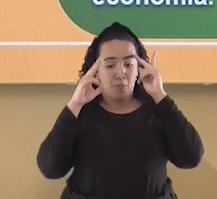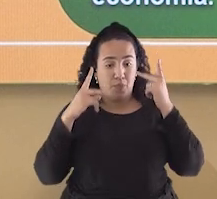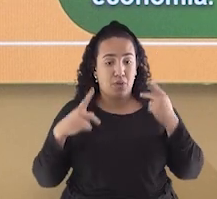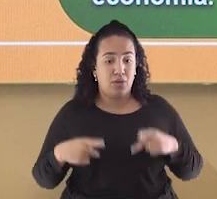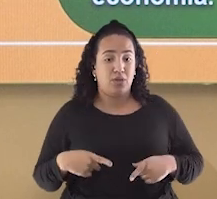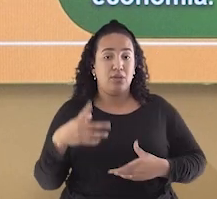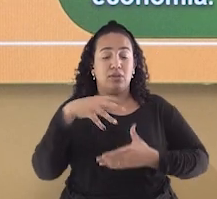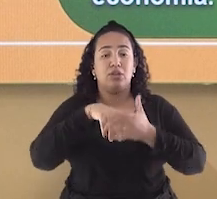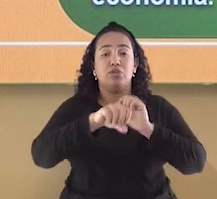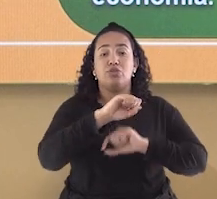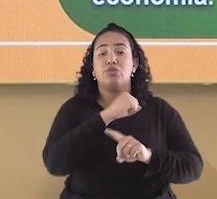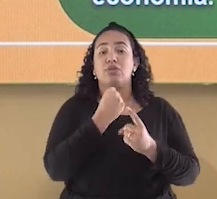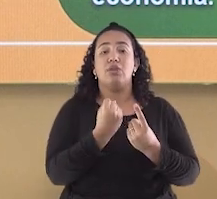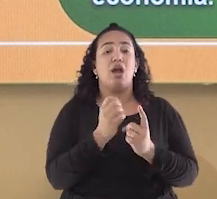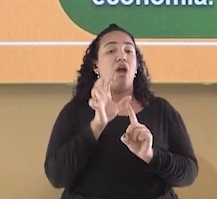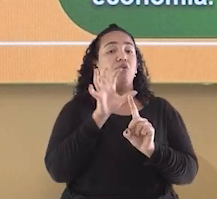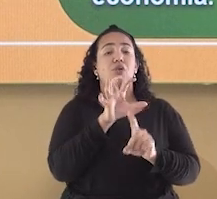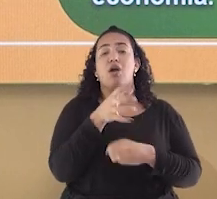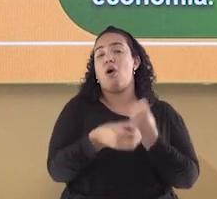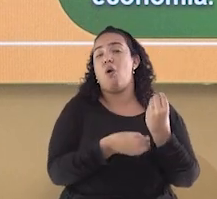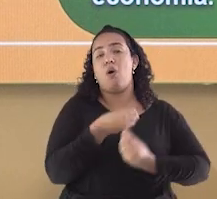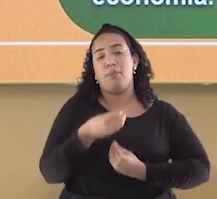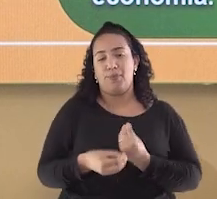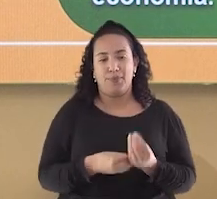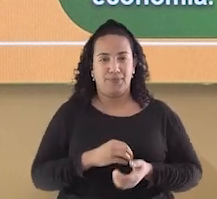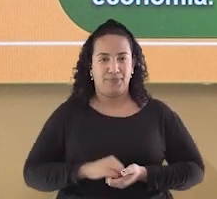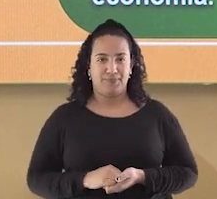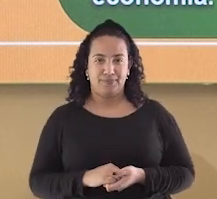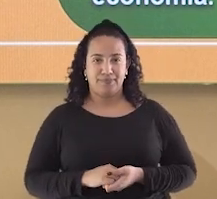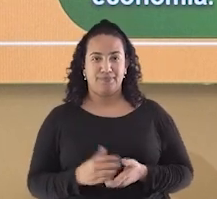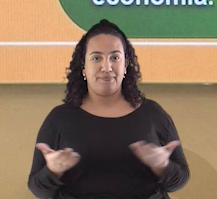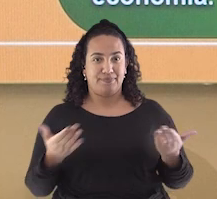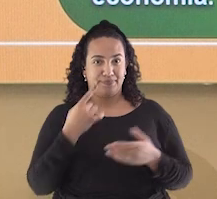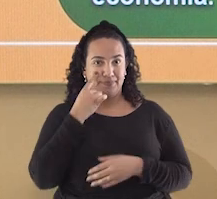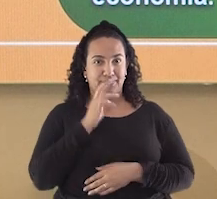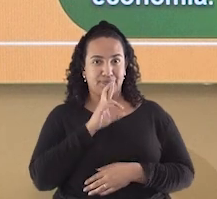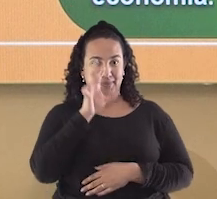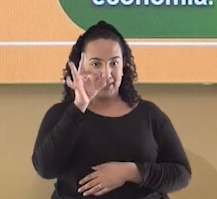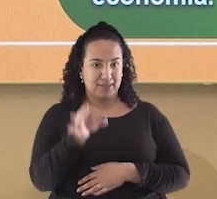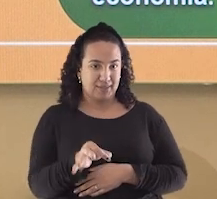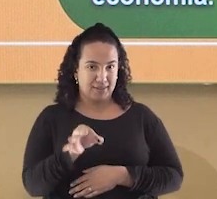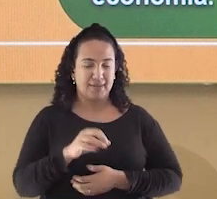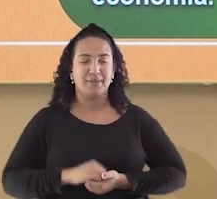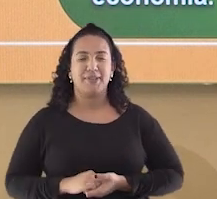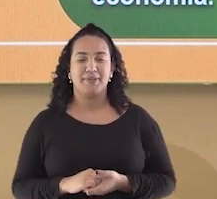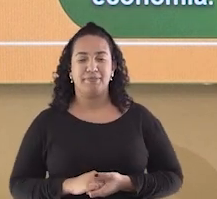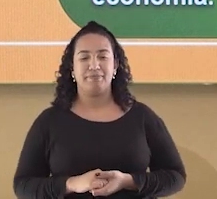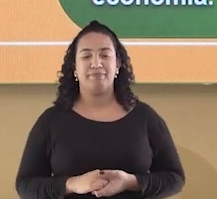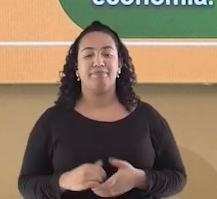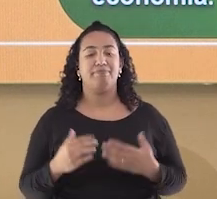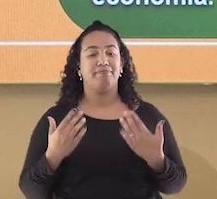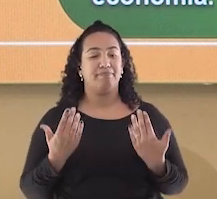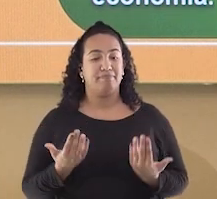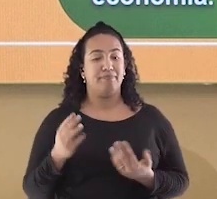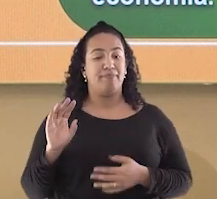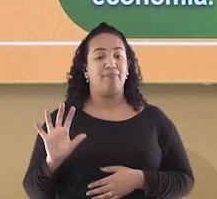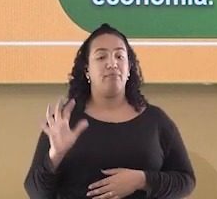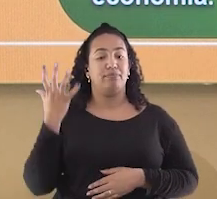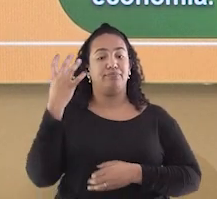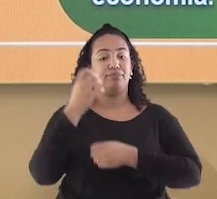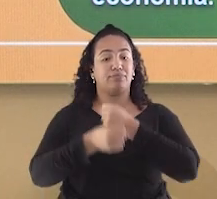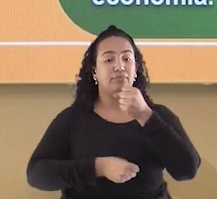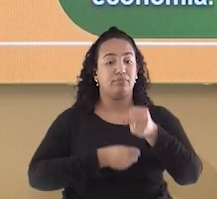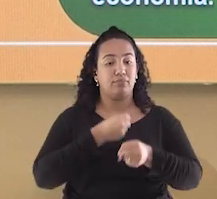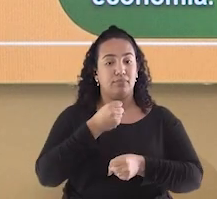vez que se voltam para temas como saúde, alimentação e economia. Ou seja, as 4 estações trazem consigo elementos que